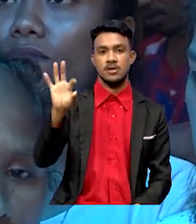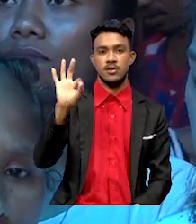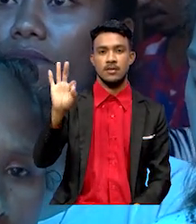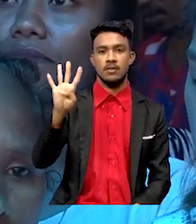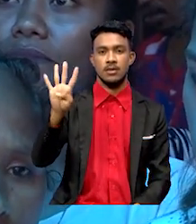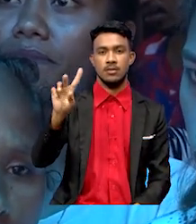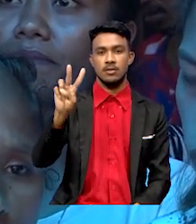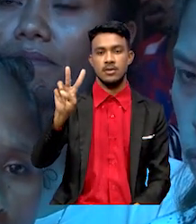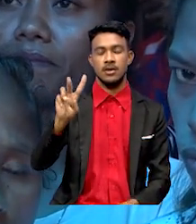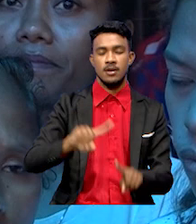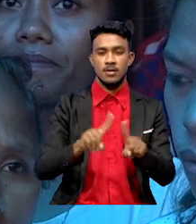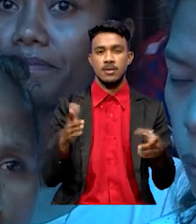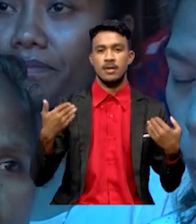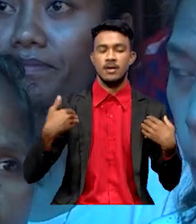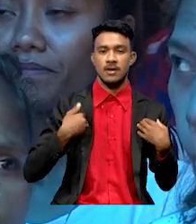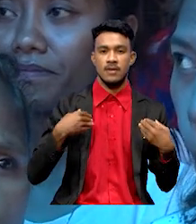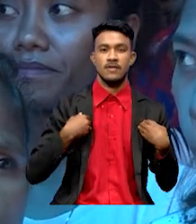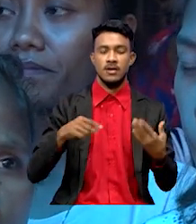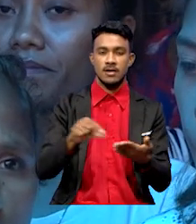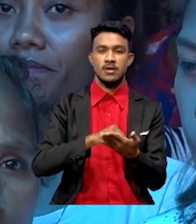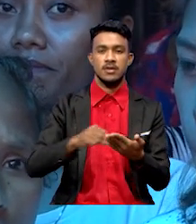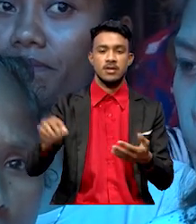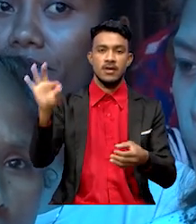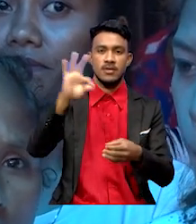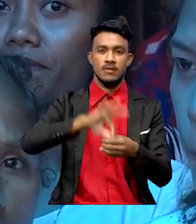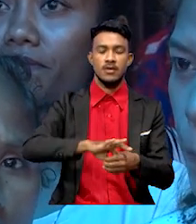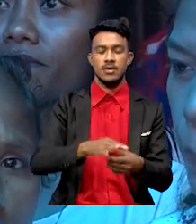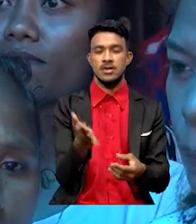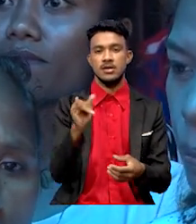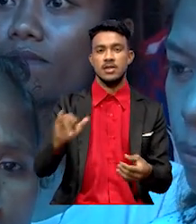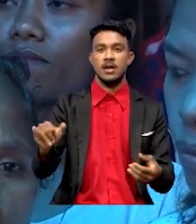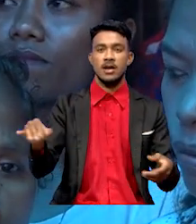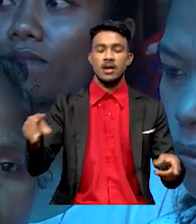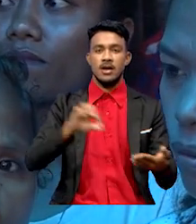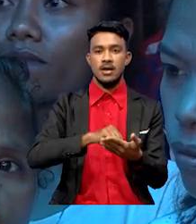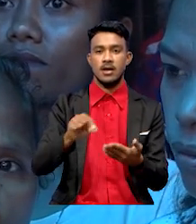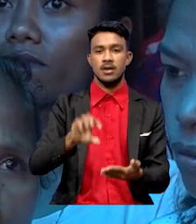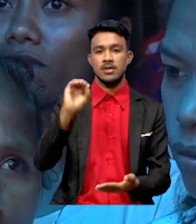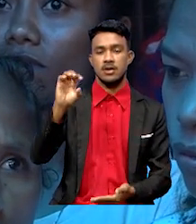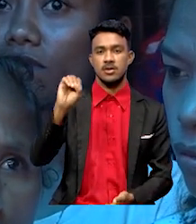00596942. Babe iha lista de botusau ne, sira hakerek